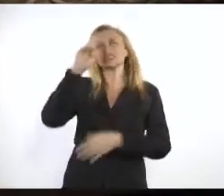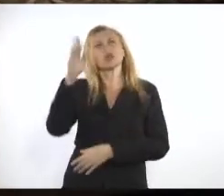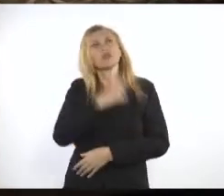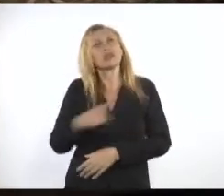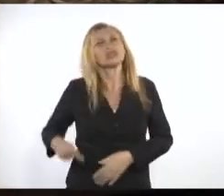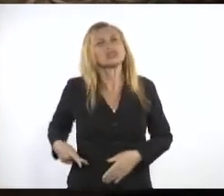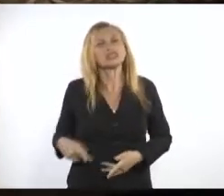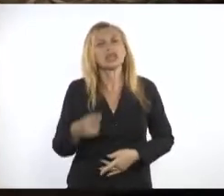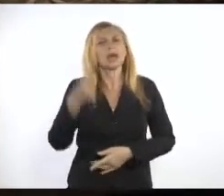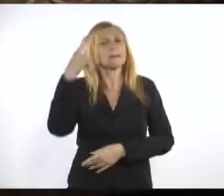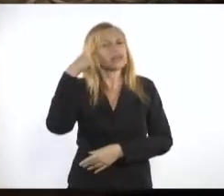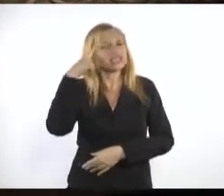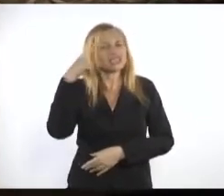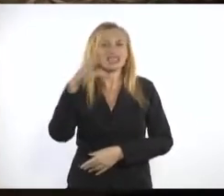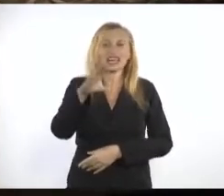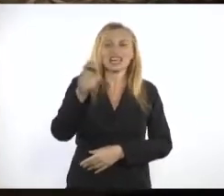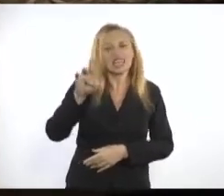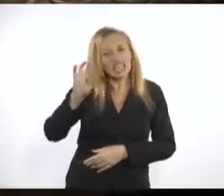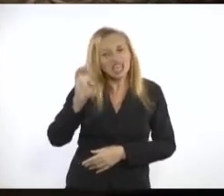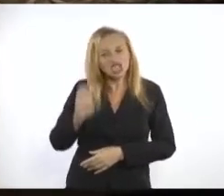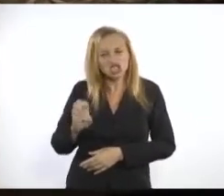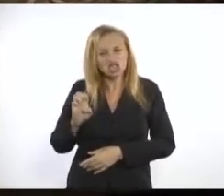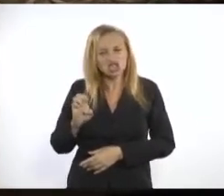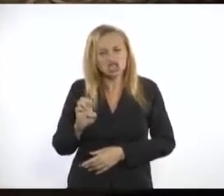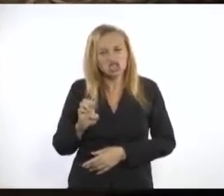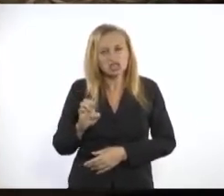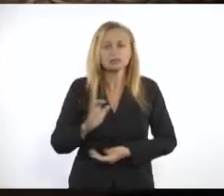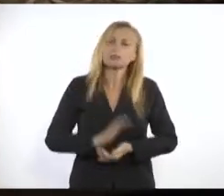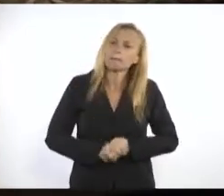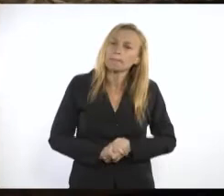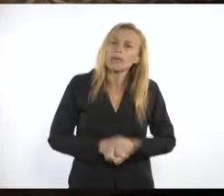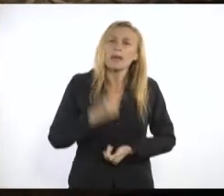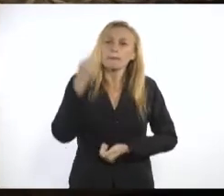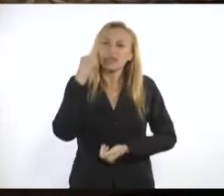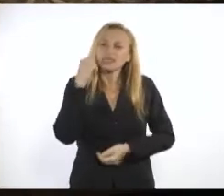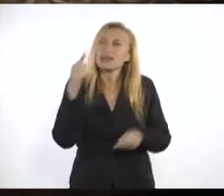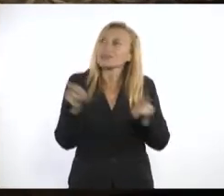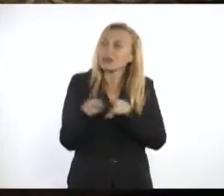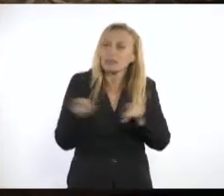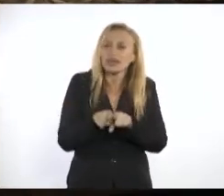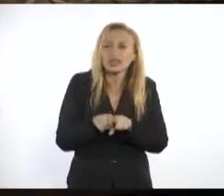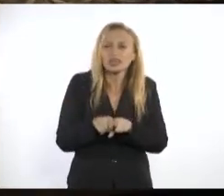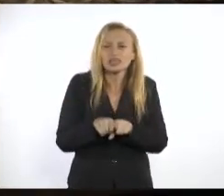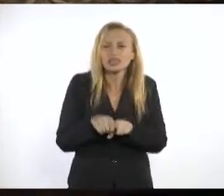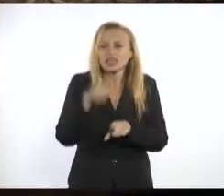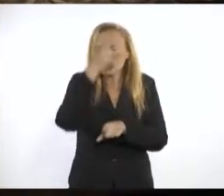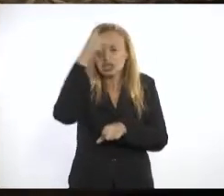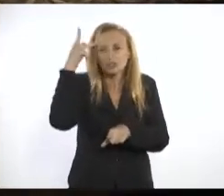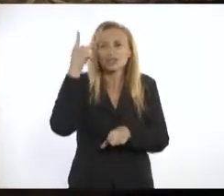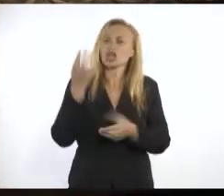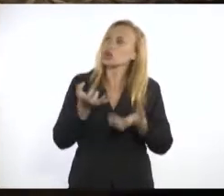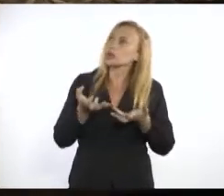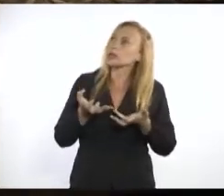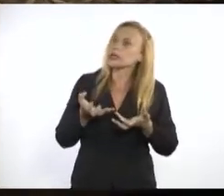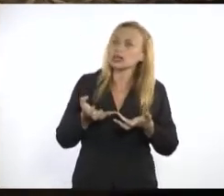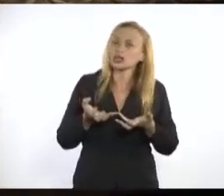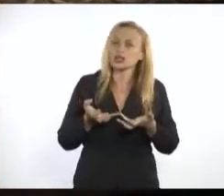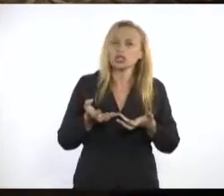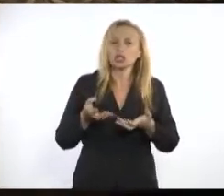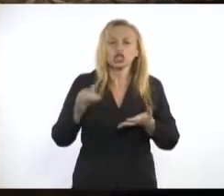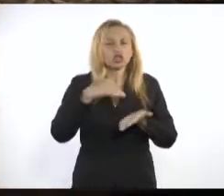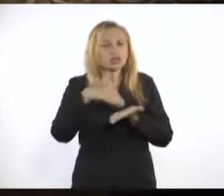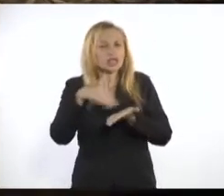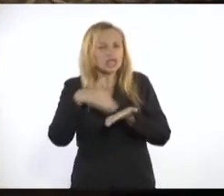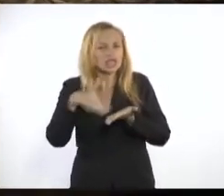pensar nas creches, a gente precisa pensar, inclusive, nas pessoas. Eu queria que o secretário